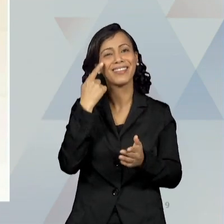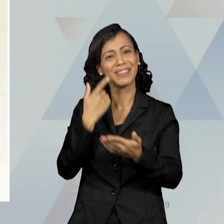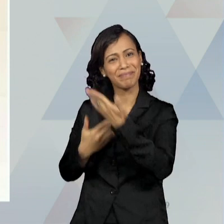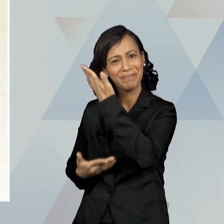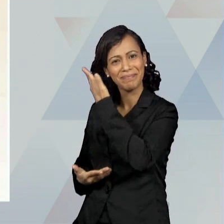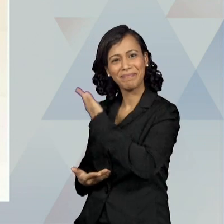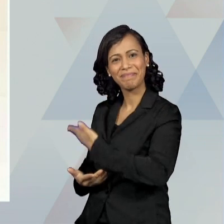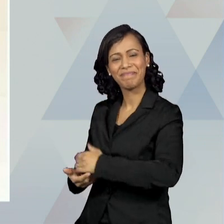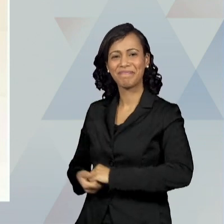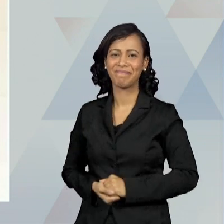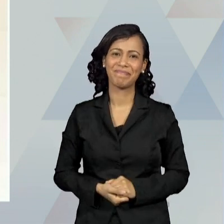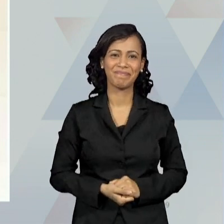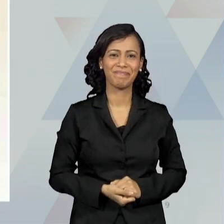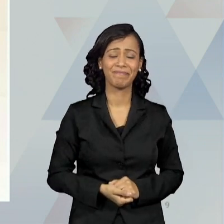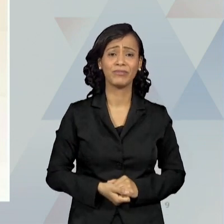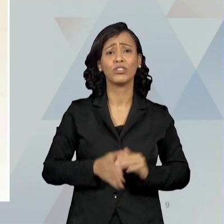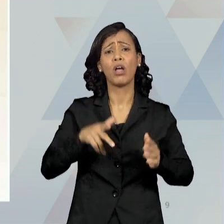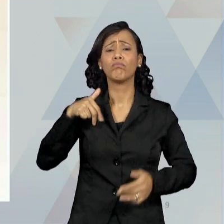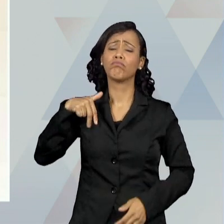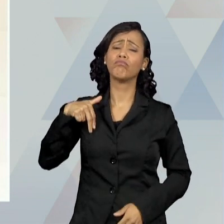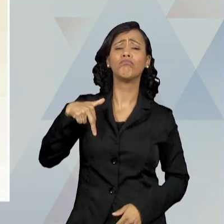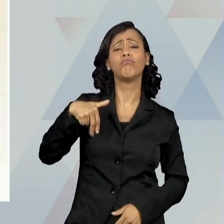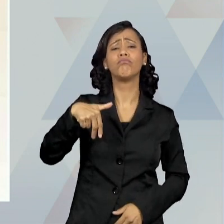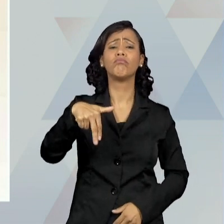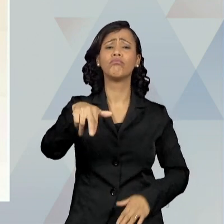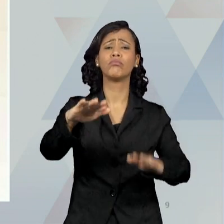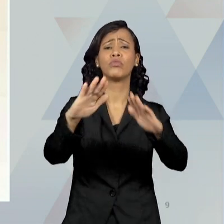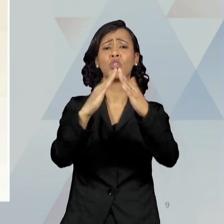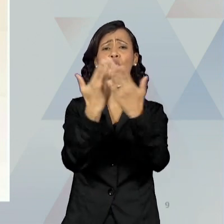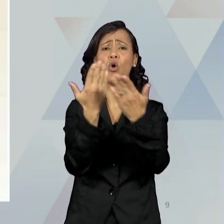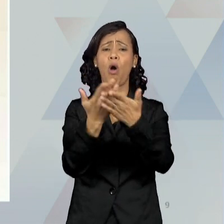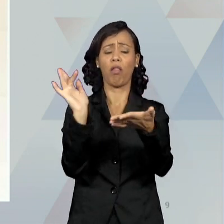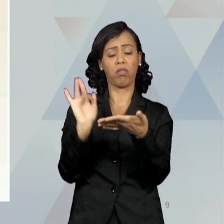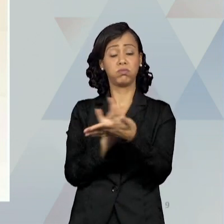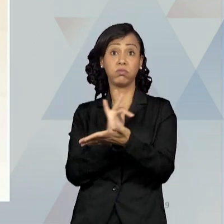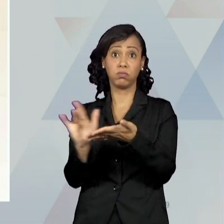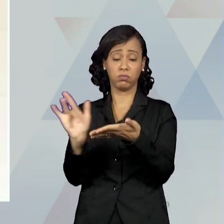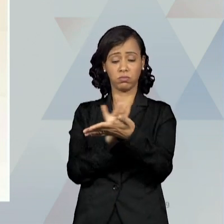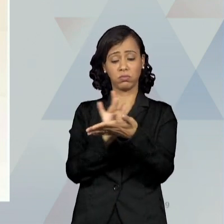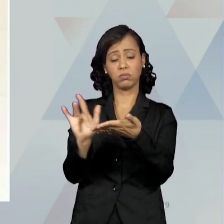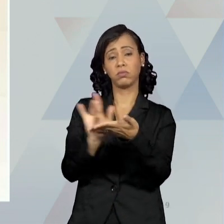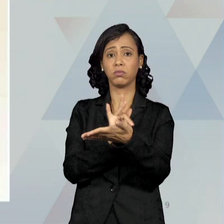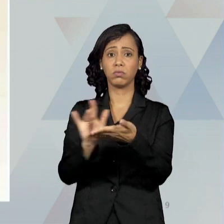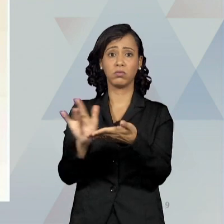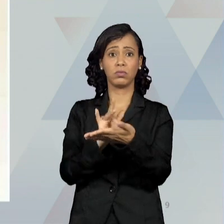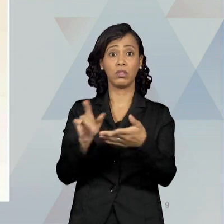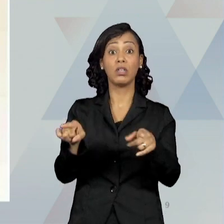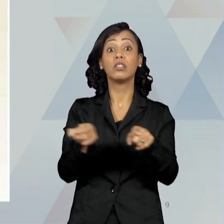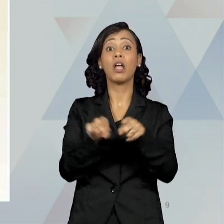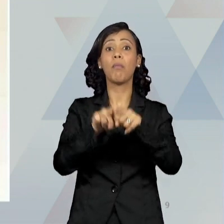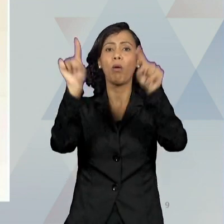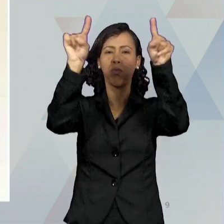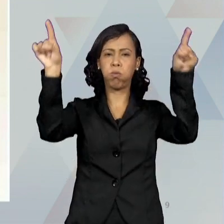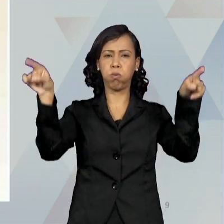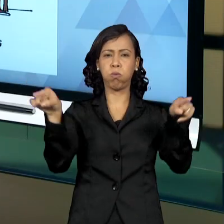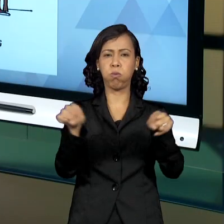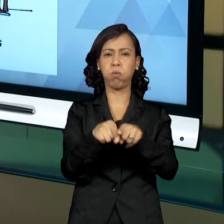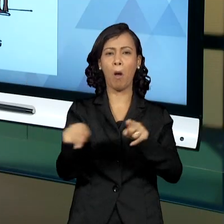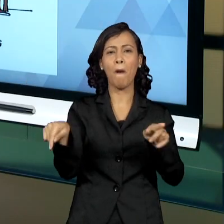para a escola, eu tenho tablet, eu tenho lousa digital, eu tenho laboratórios com recursos de última